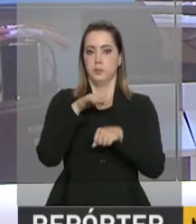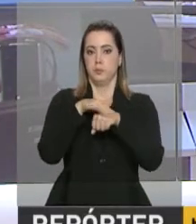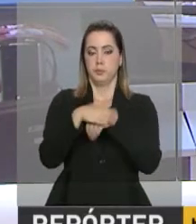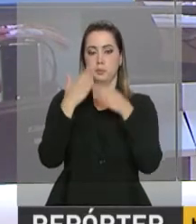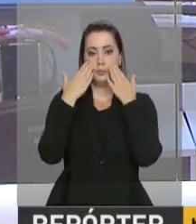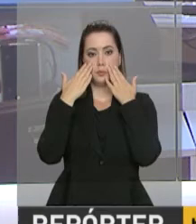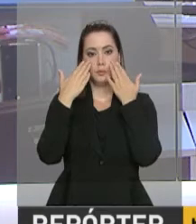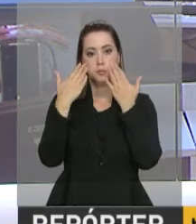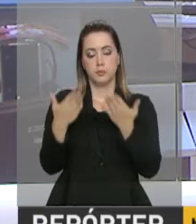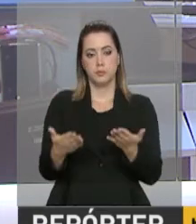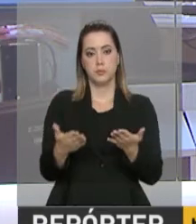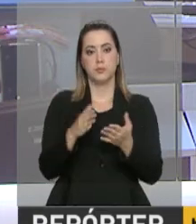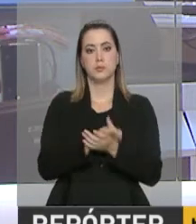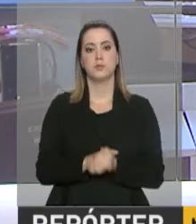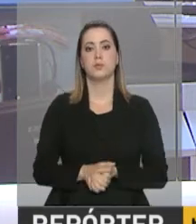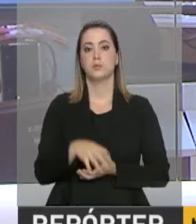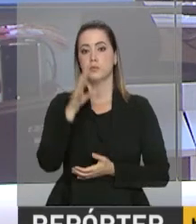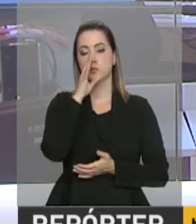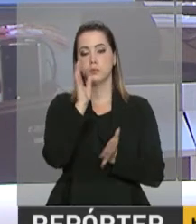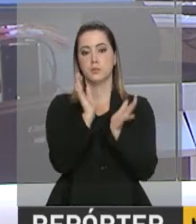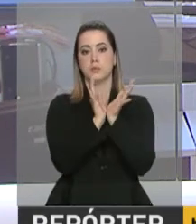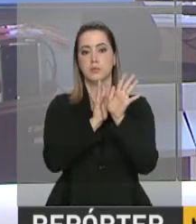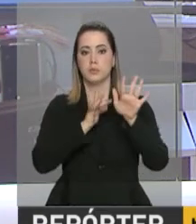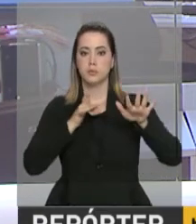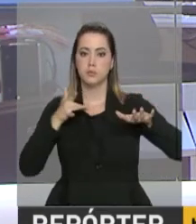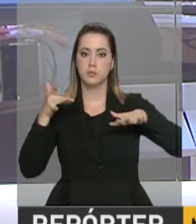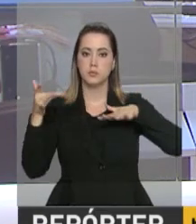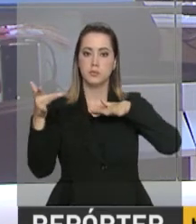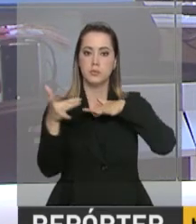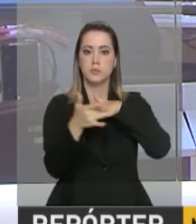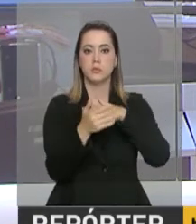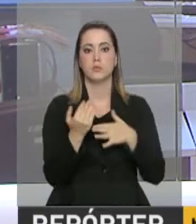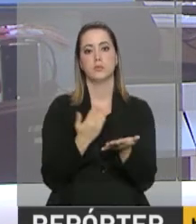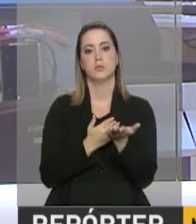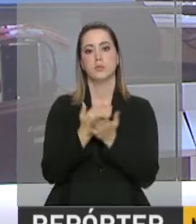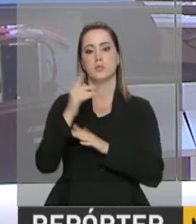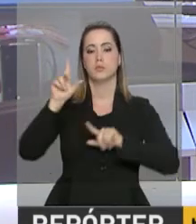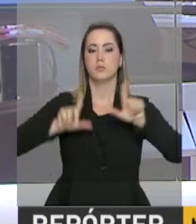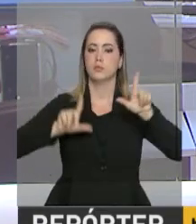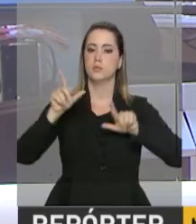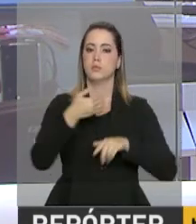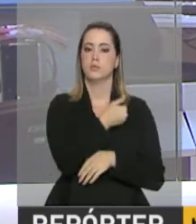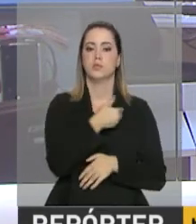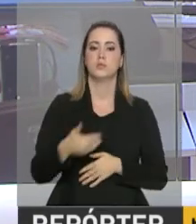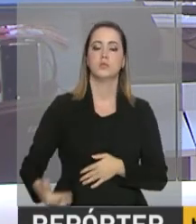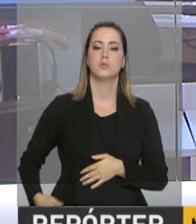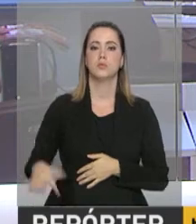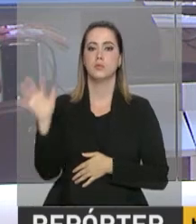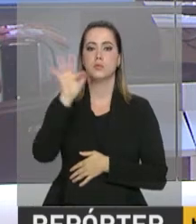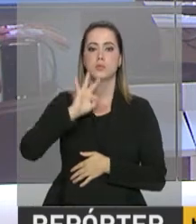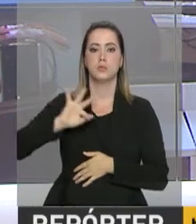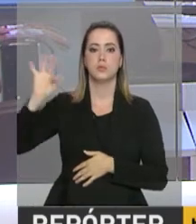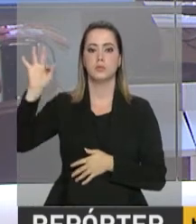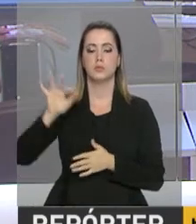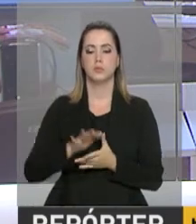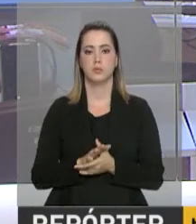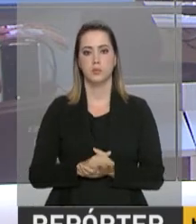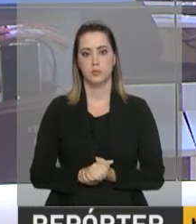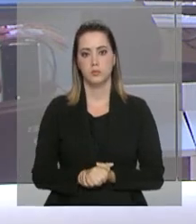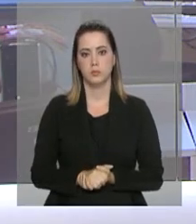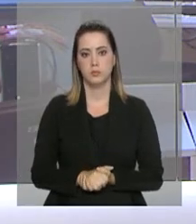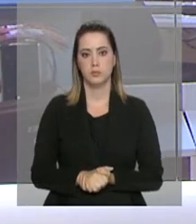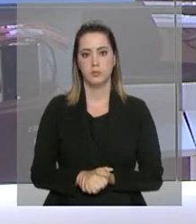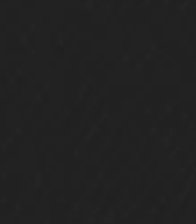na próxima edição do repórter nbr acompanhe as novidades também pelas nossas redes sociais e continue com a gente aqui na nbr a tv do governo